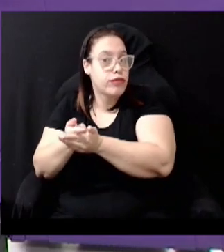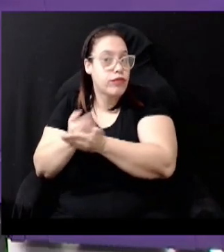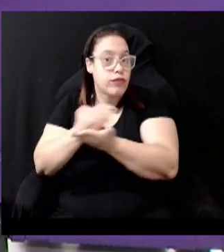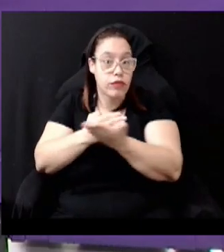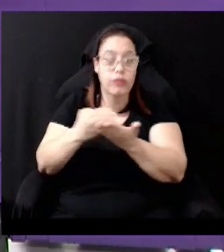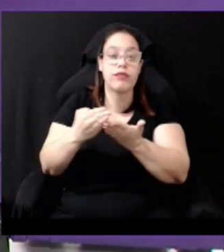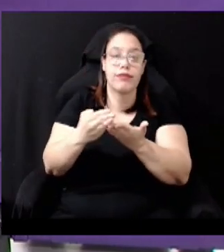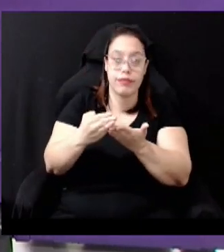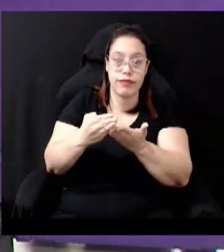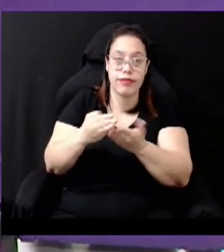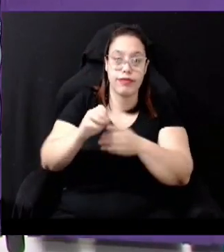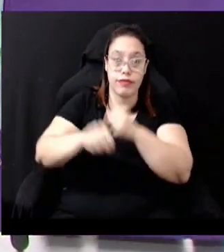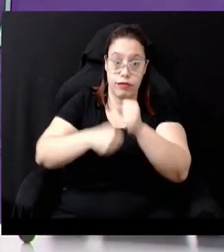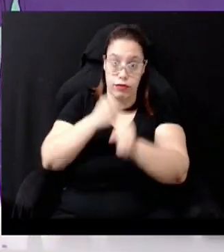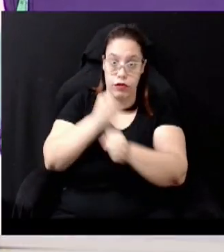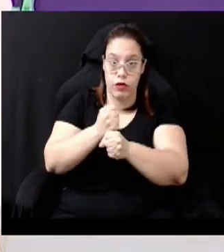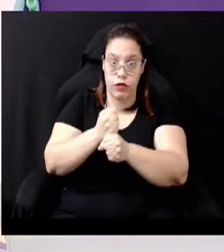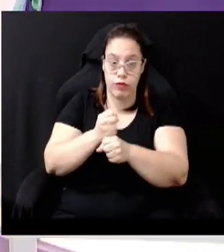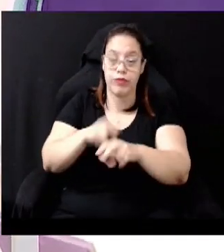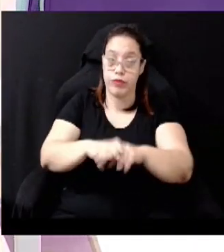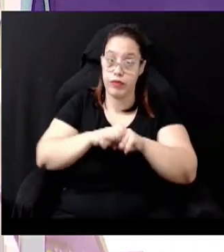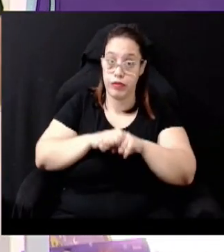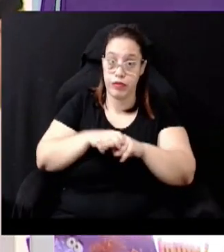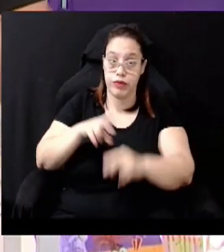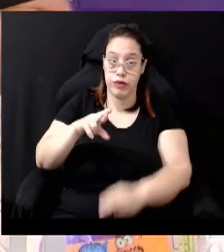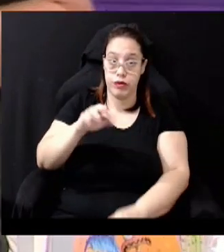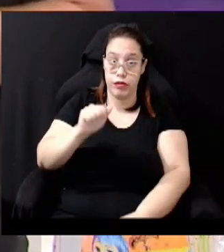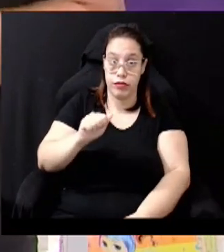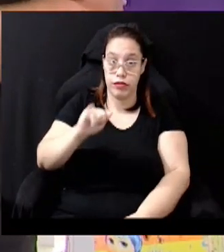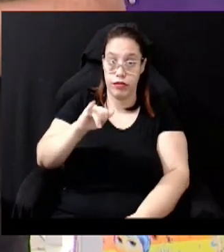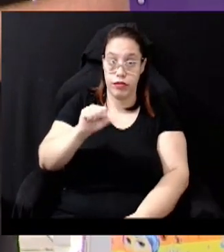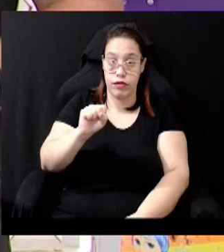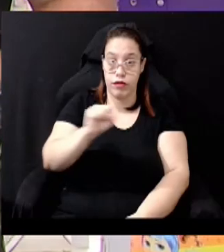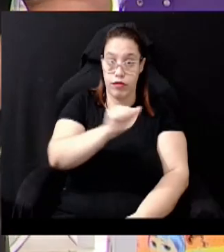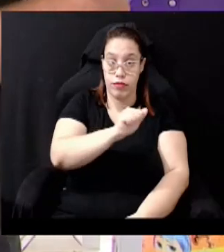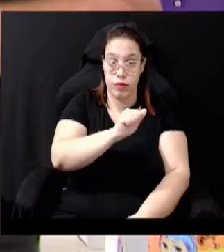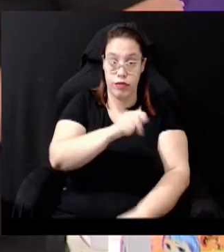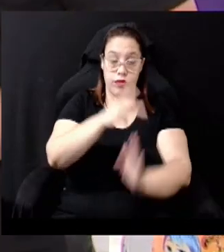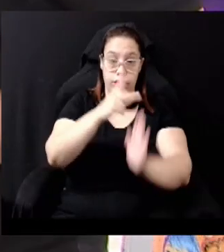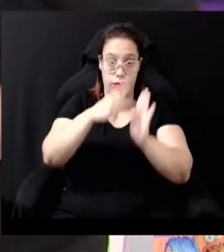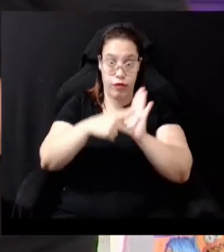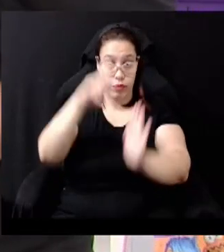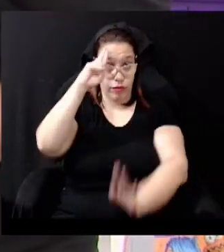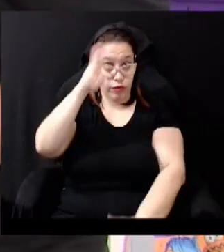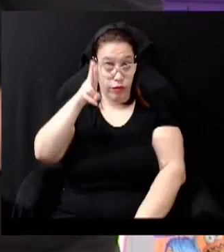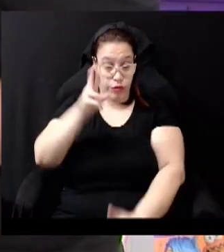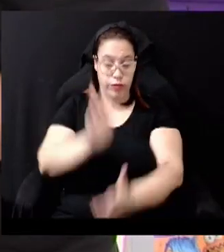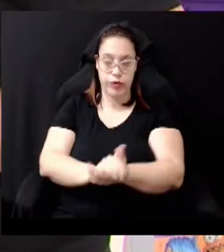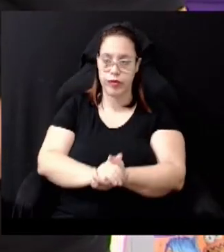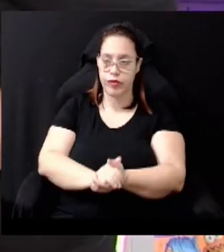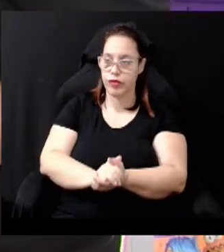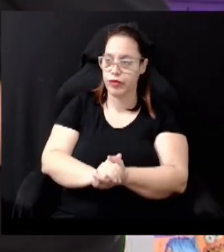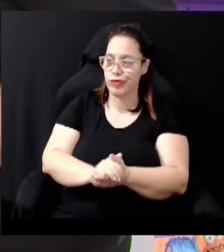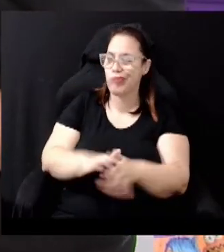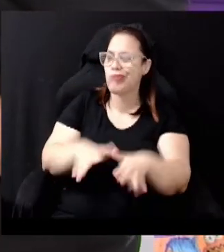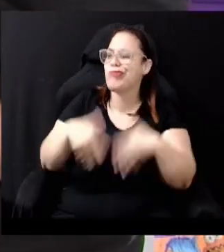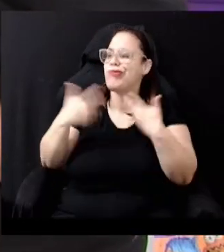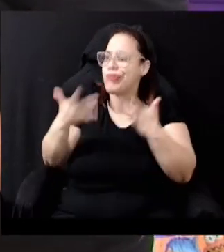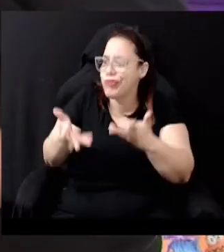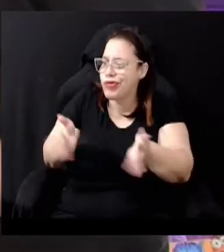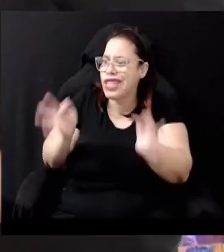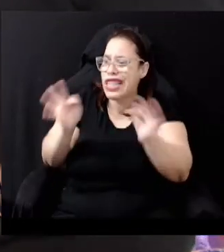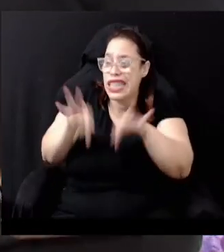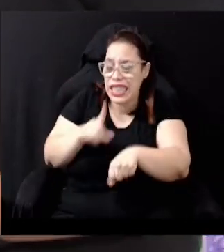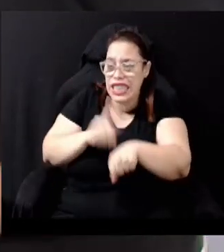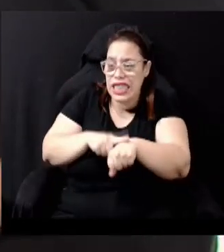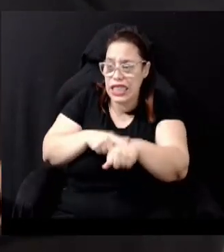ano letivo. Por isso eu estou aqui com a Raíssa Lourenço, proprietária aqui da papelaria. Raíssa, o pessoal realmente está deixando para a última hora para comprar os